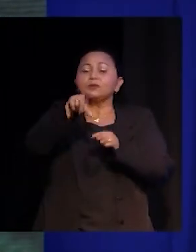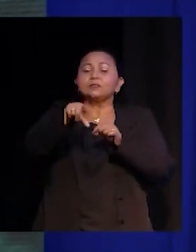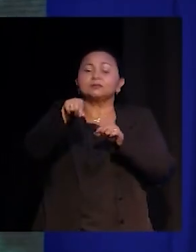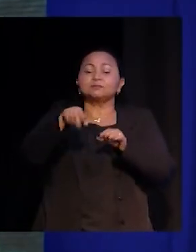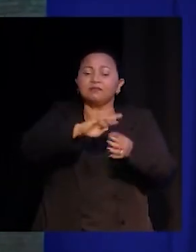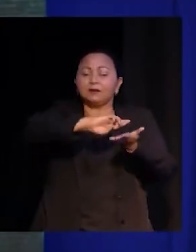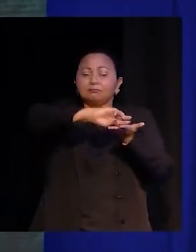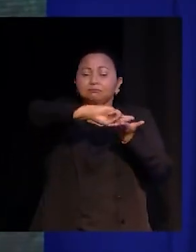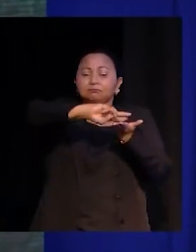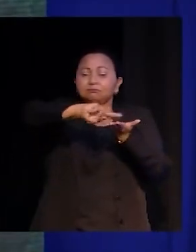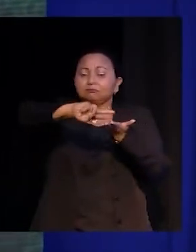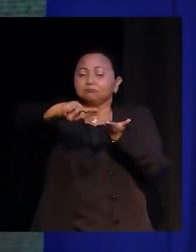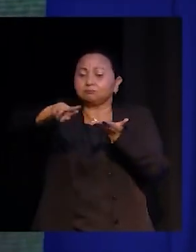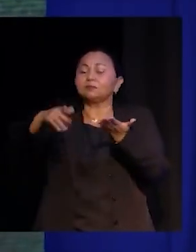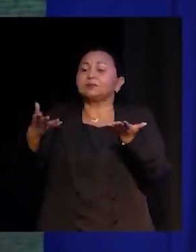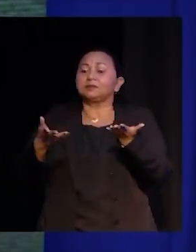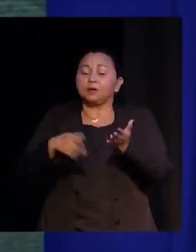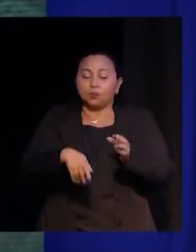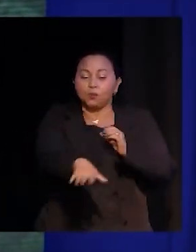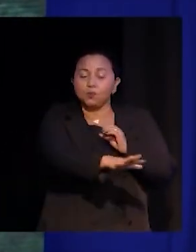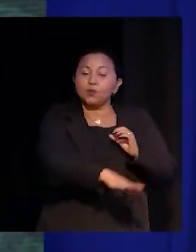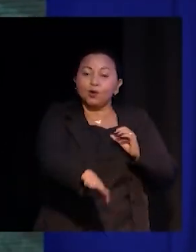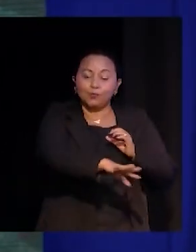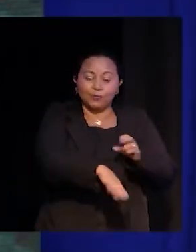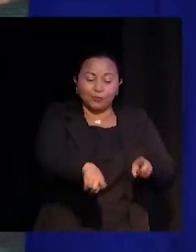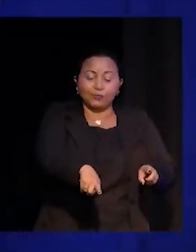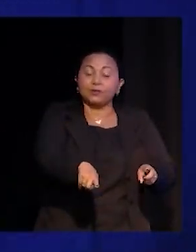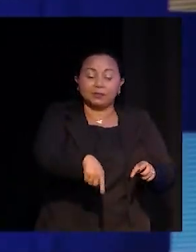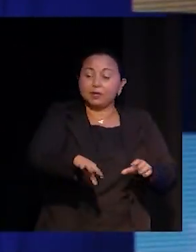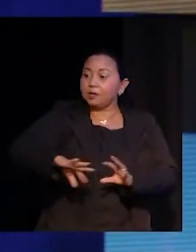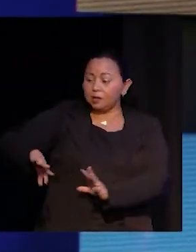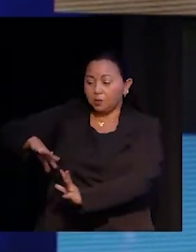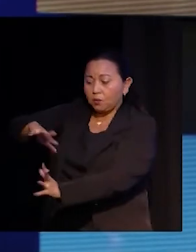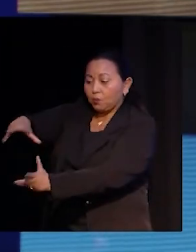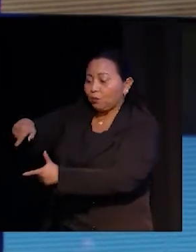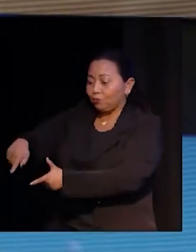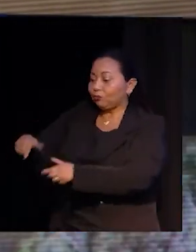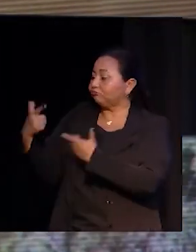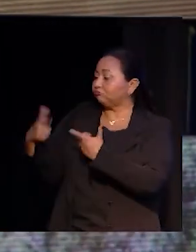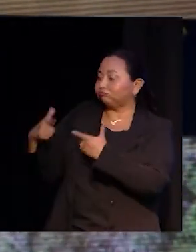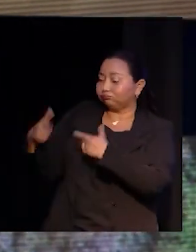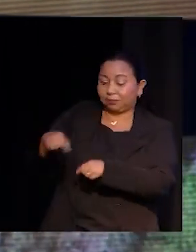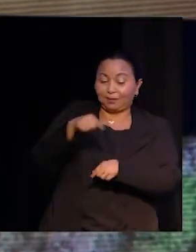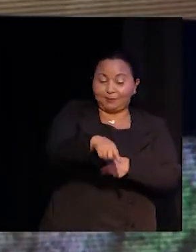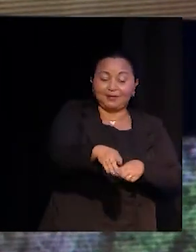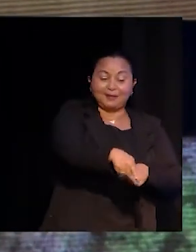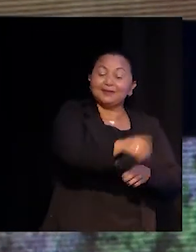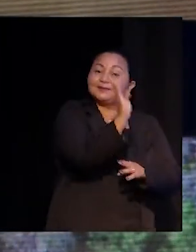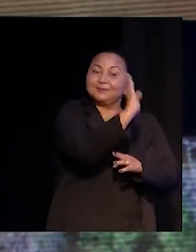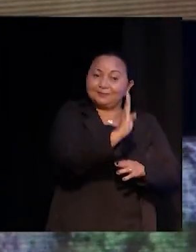decisivos para essa responsabilidade, que são recursos naturais, que o mundo não tem mais, que são